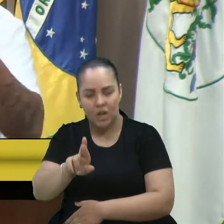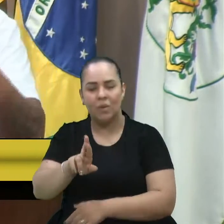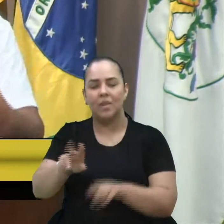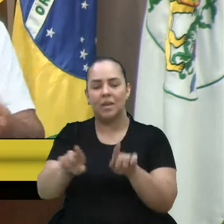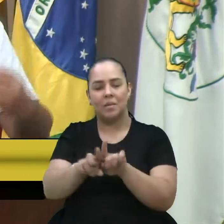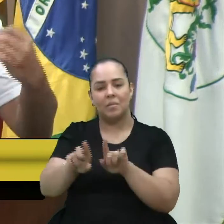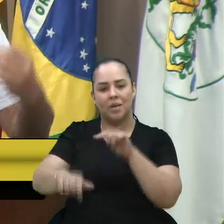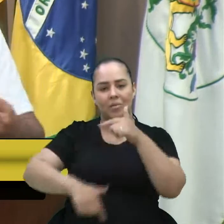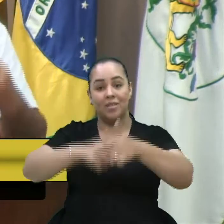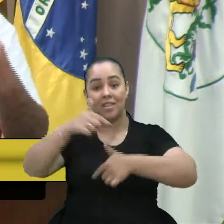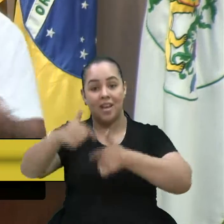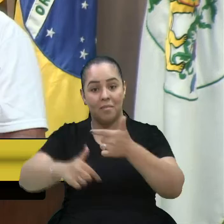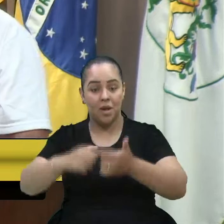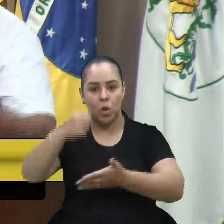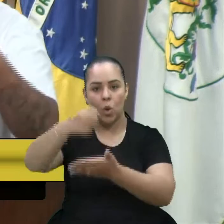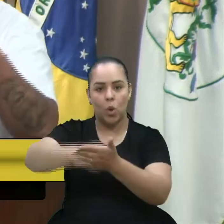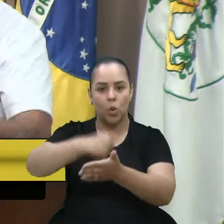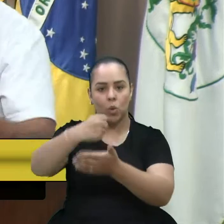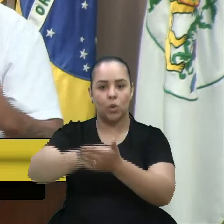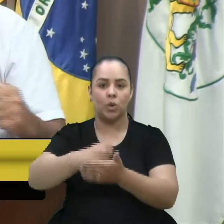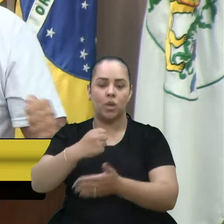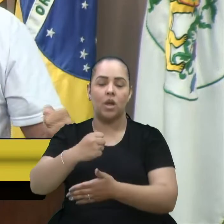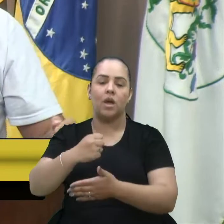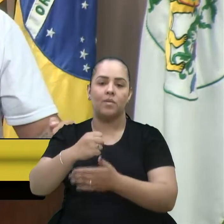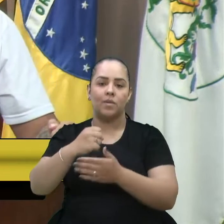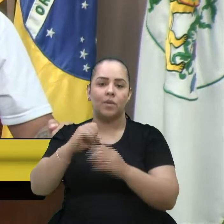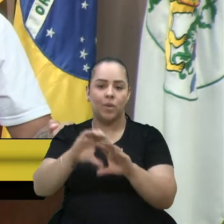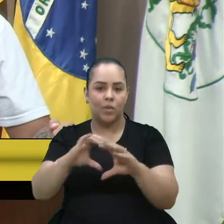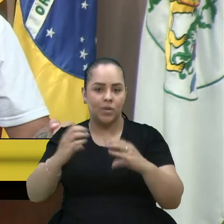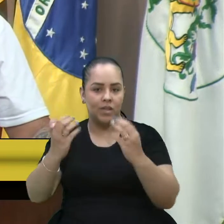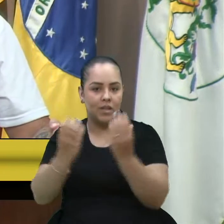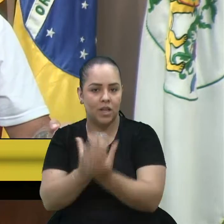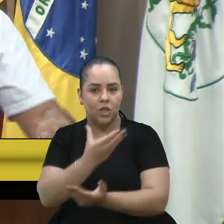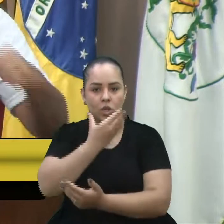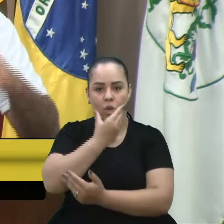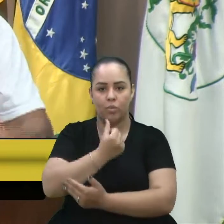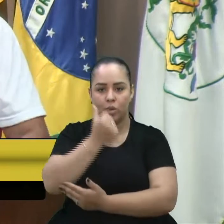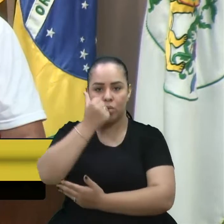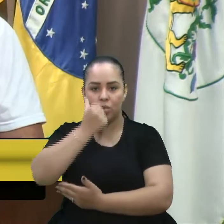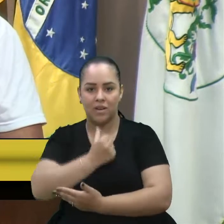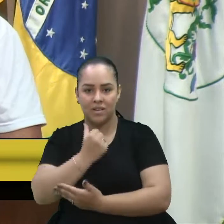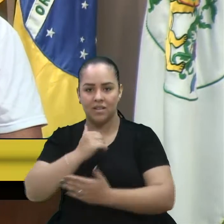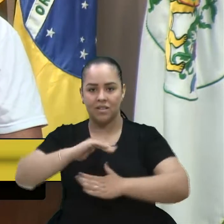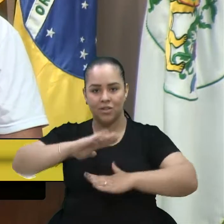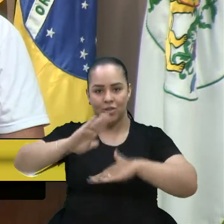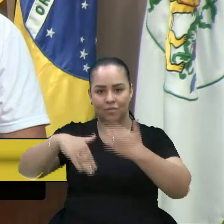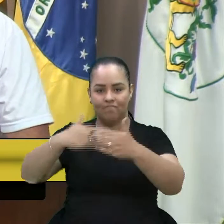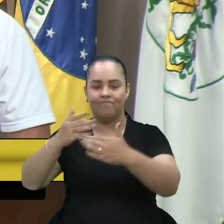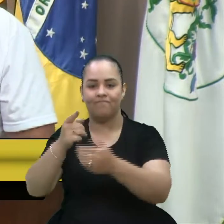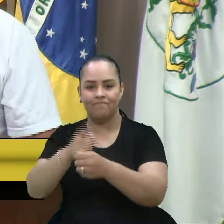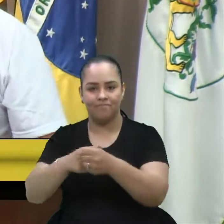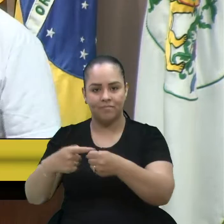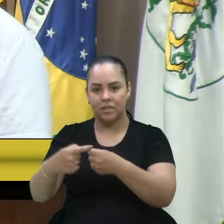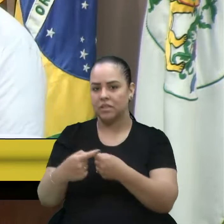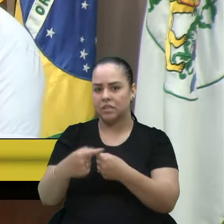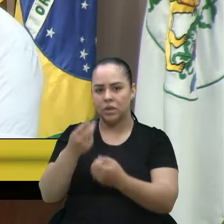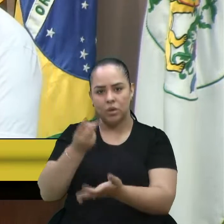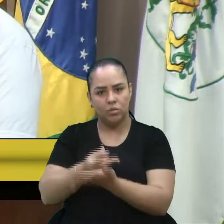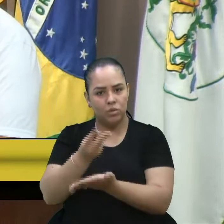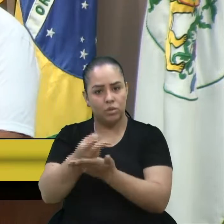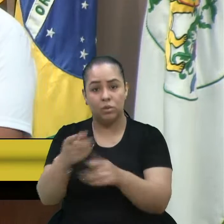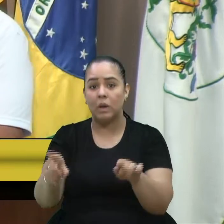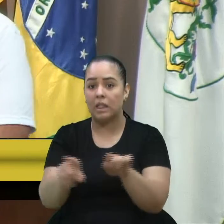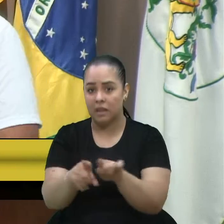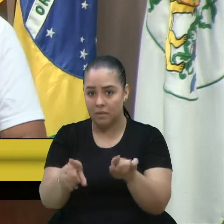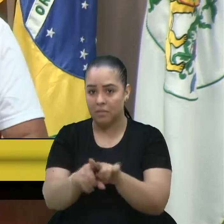luta comunitária de homens e mulheres que construíram a nossa cidade e que seguem construindo.